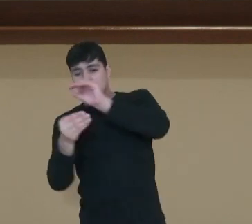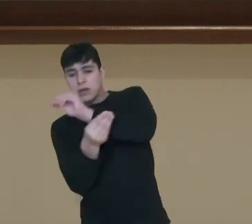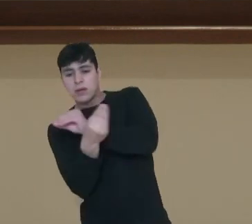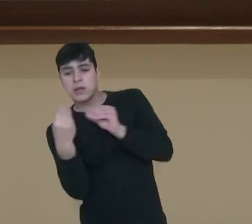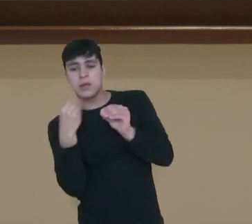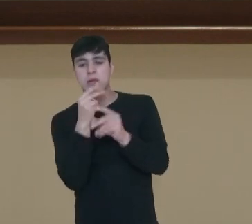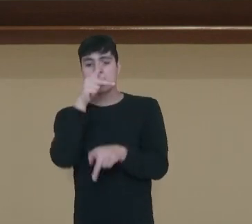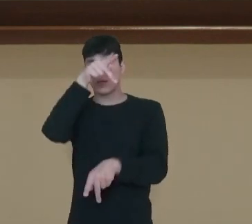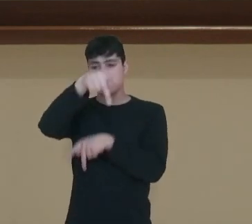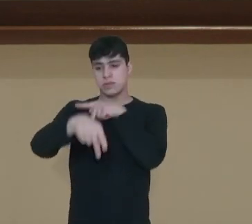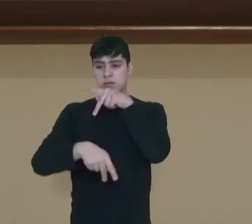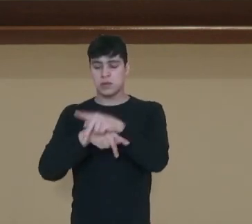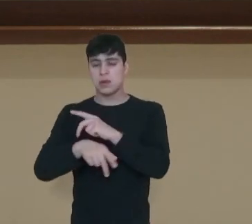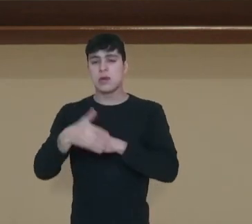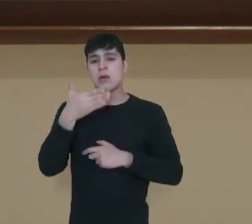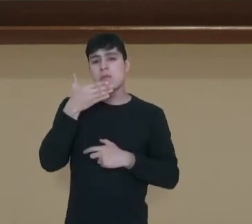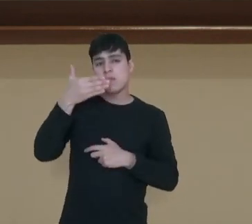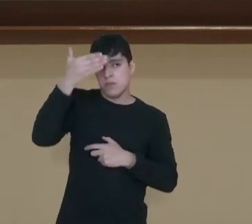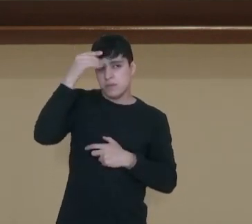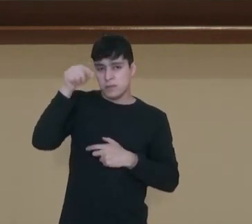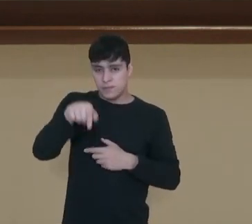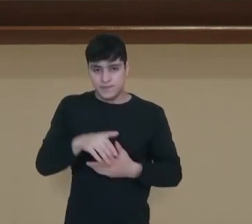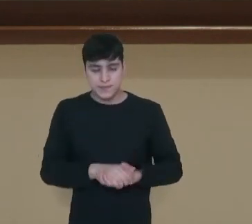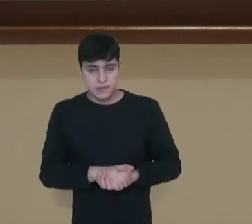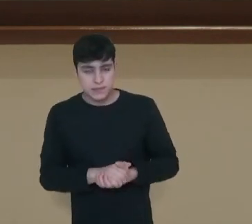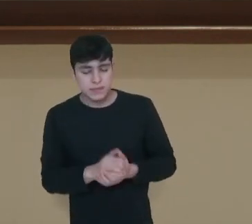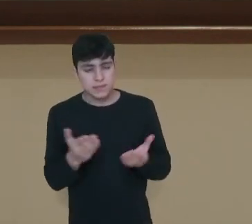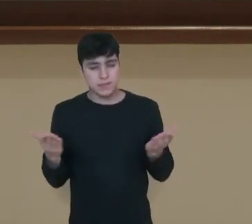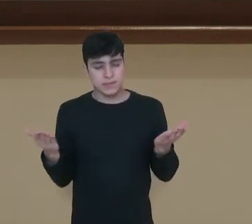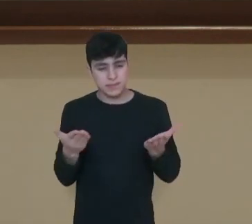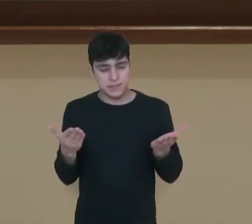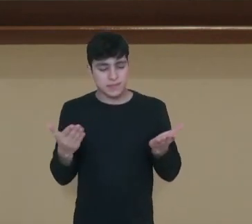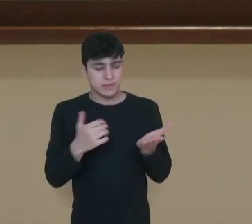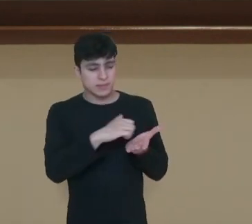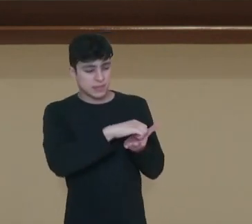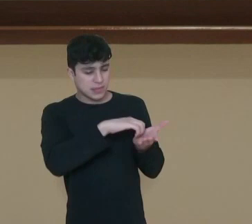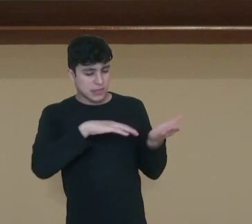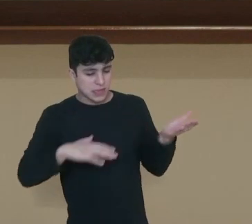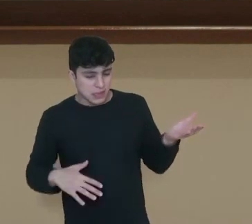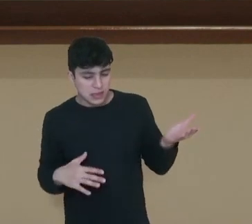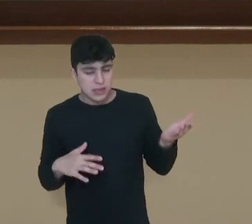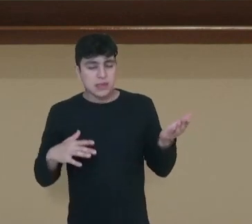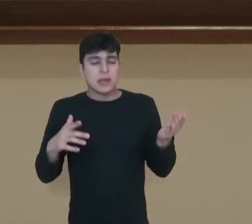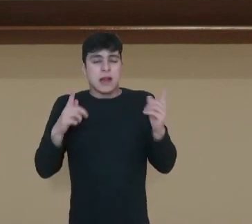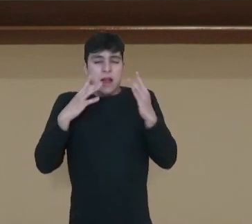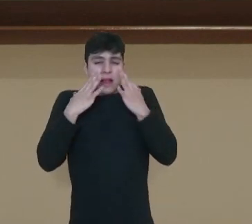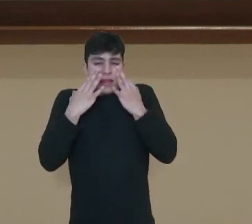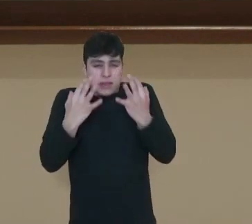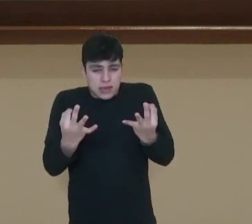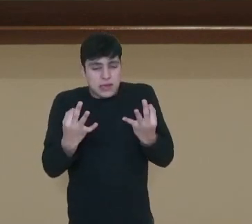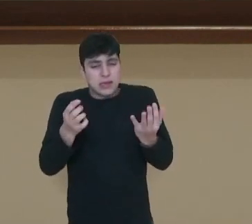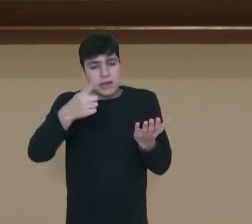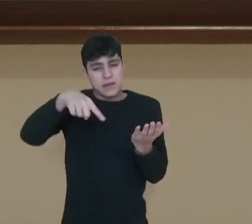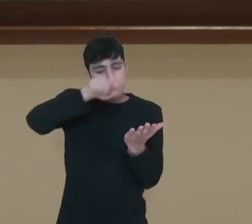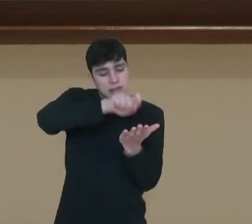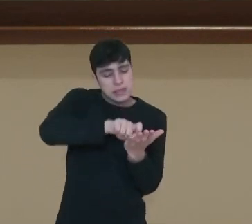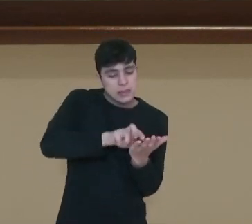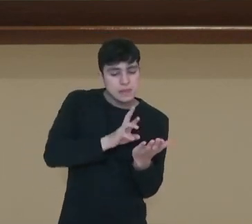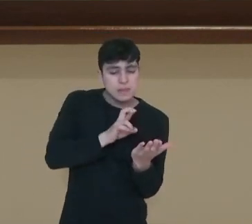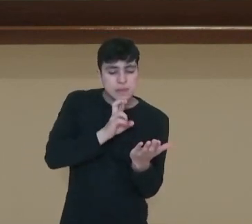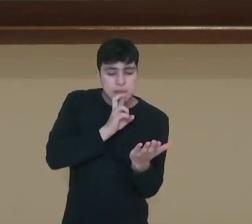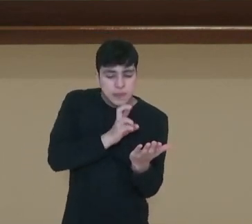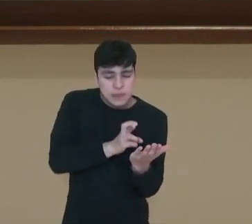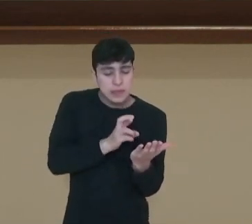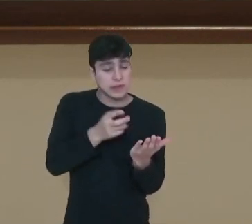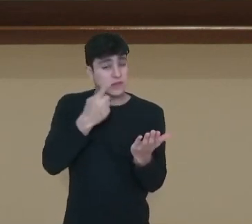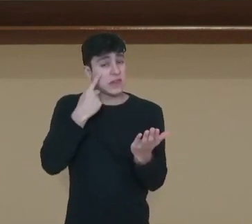população muçulmana. Bom, chegamos aqui em mais uma atividade. Com atenção, respondam aí, já voltamos